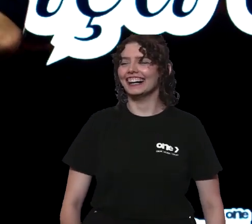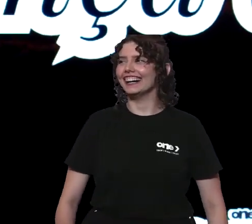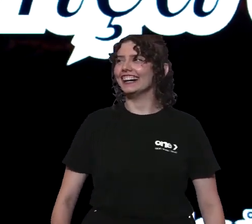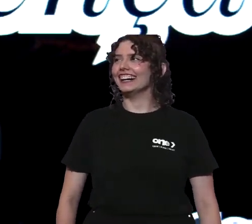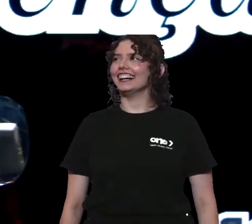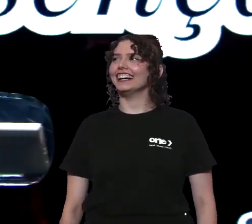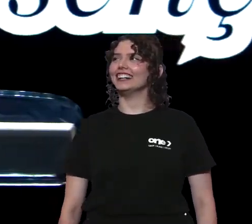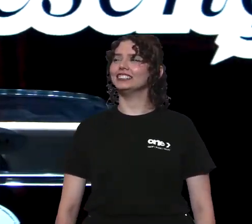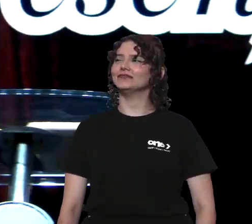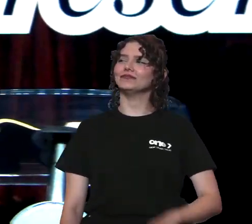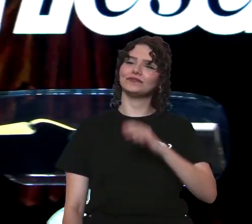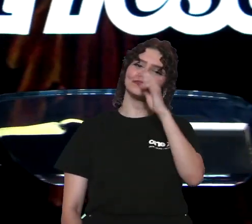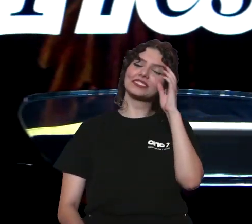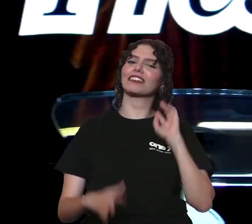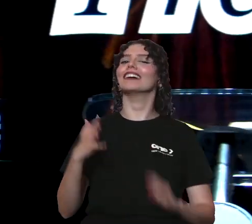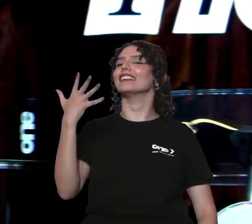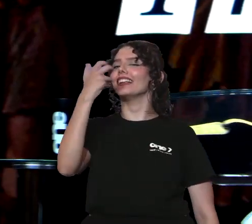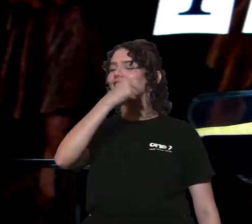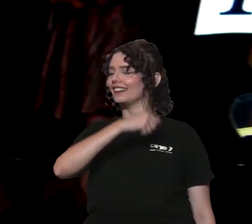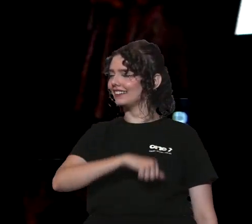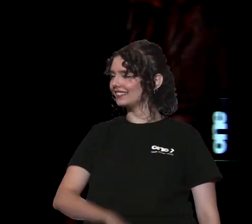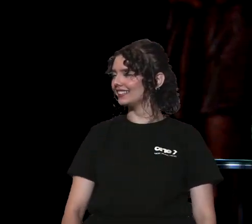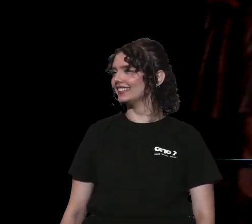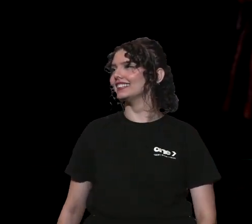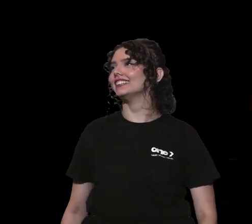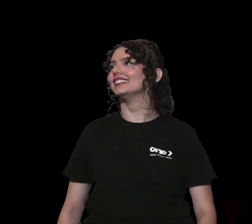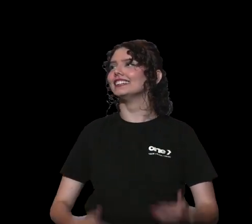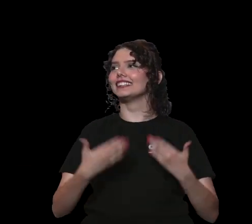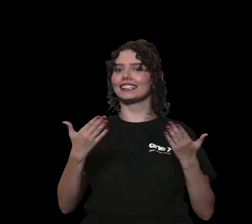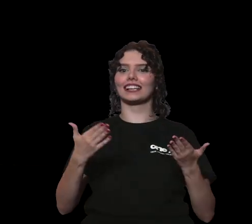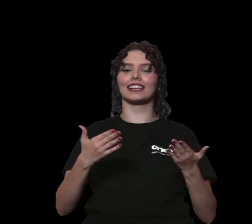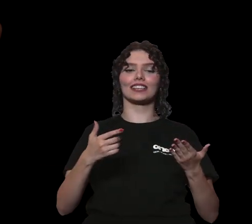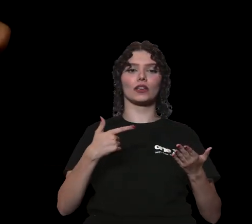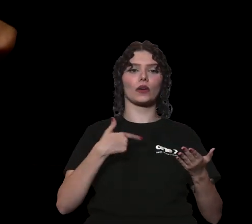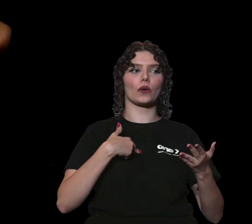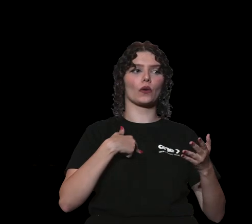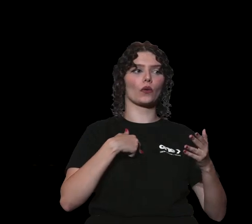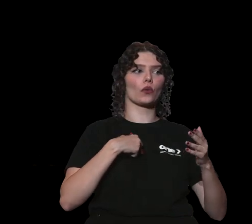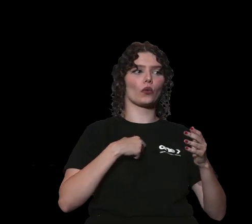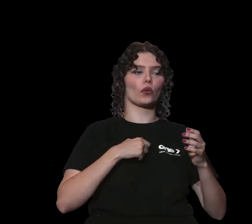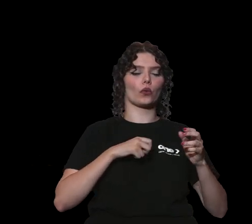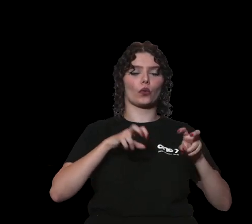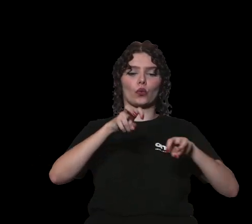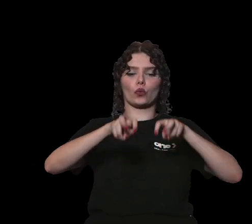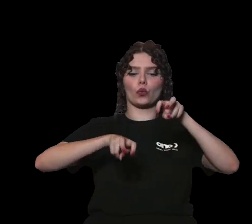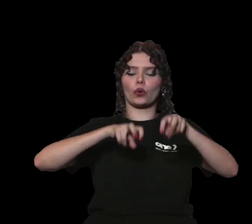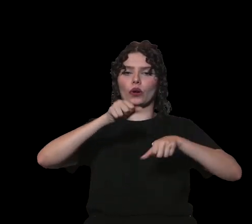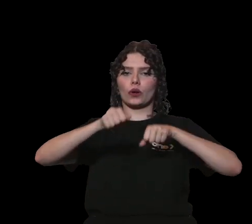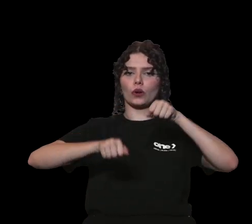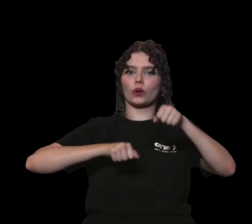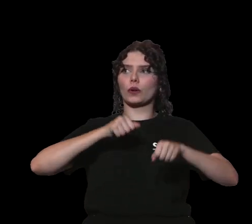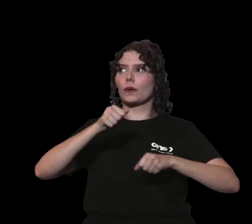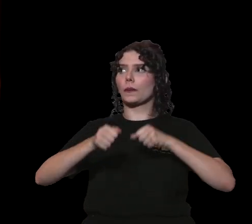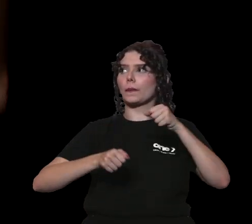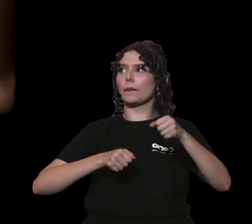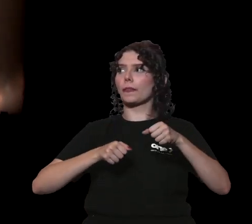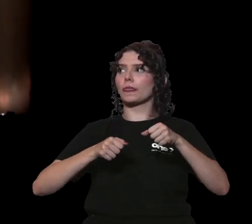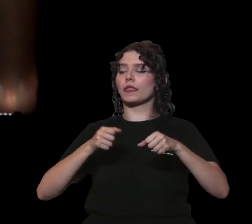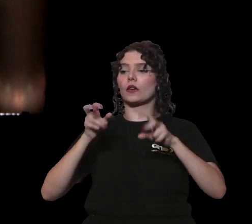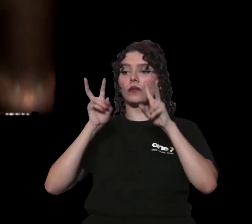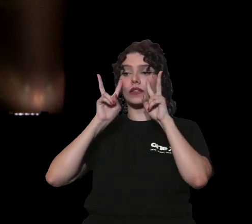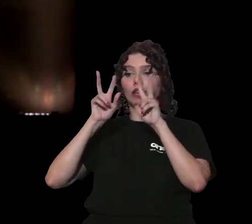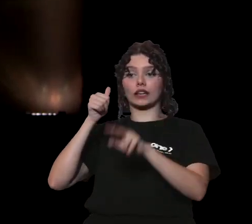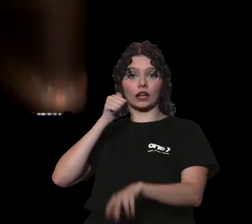Coisa linda. E aí, beleza, eu peguei minha bicicleta, estava voltando para casa. Quando eu voltei, eu vi que ela estava sentada num